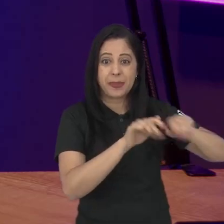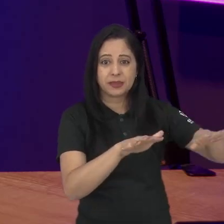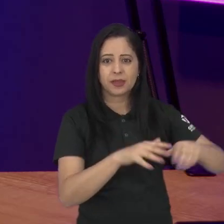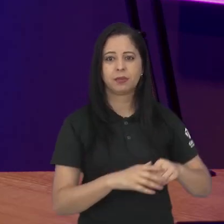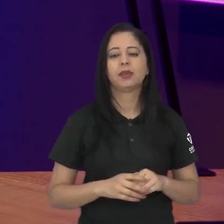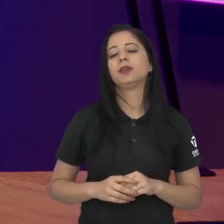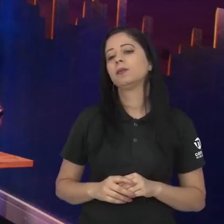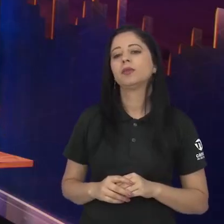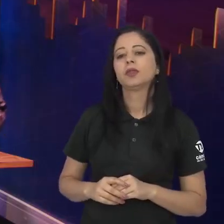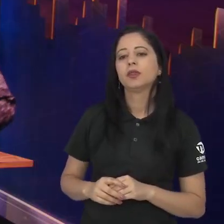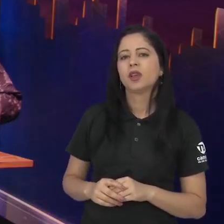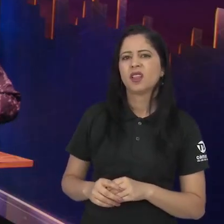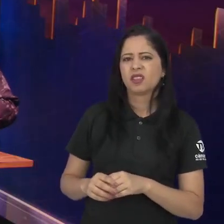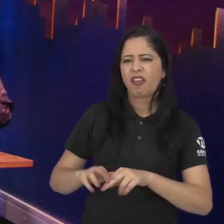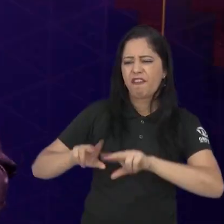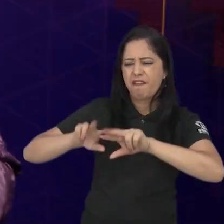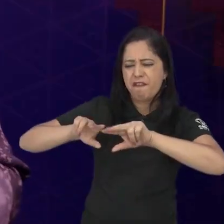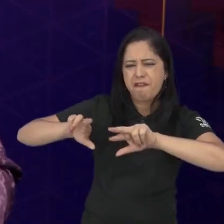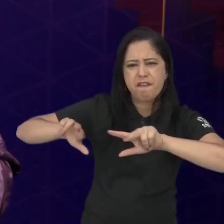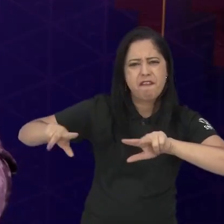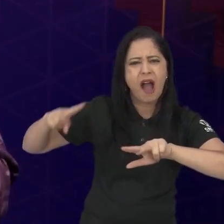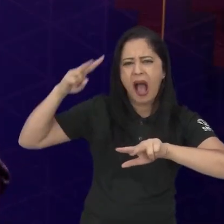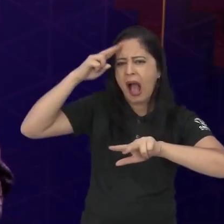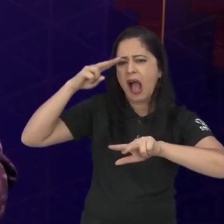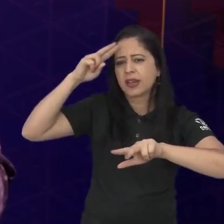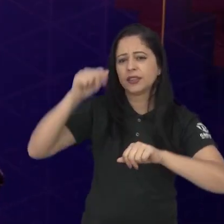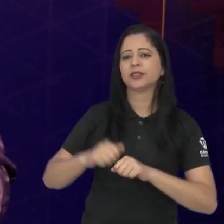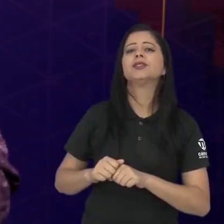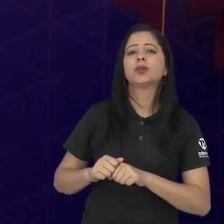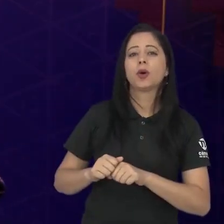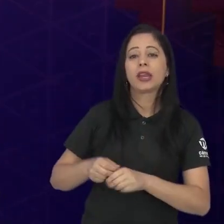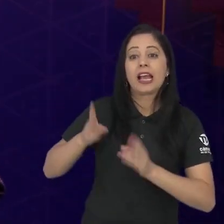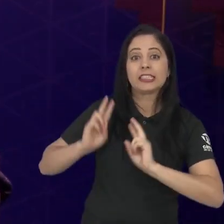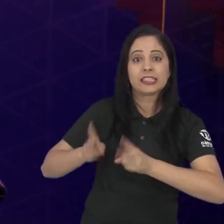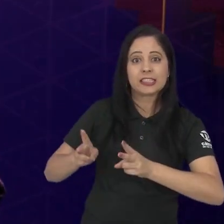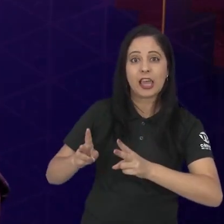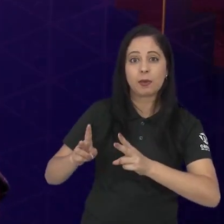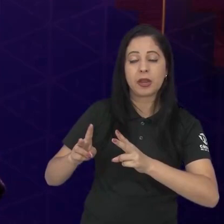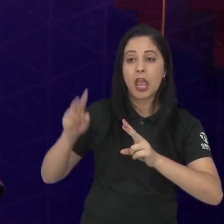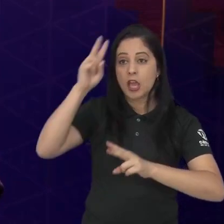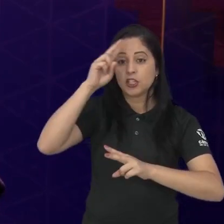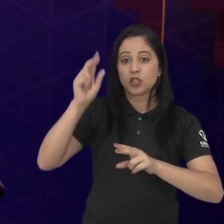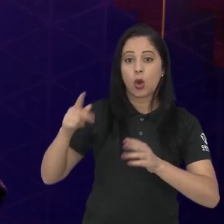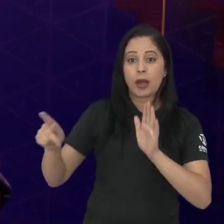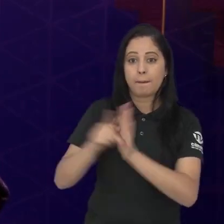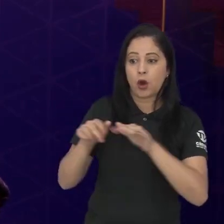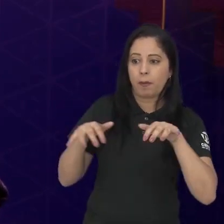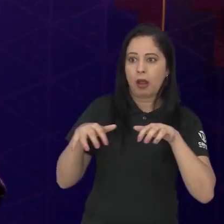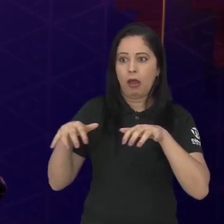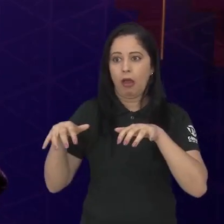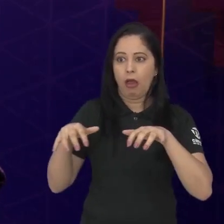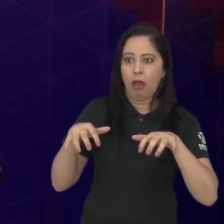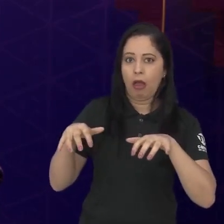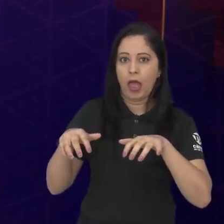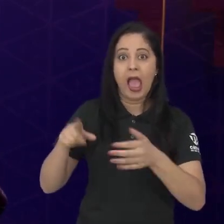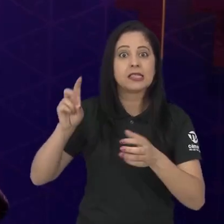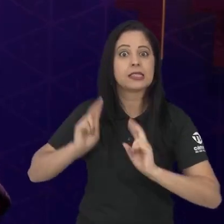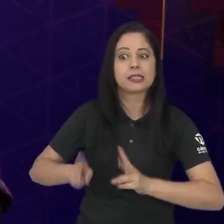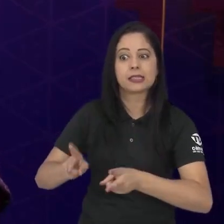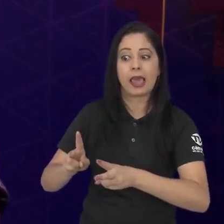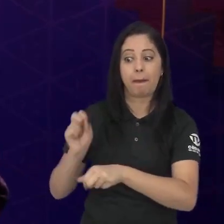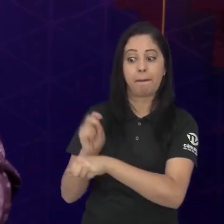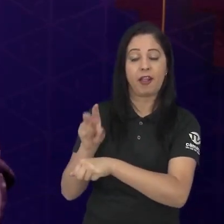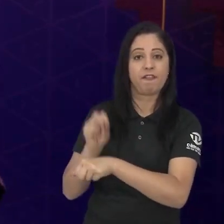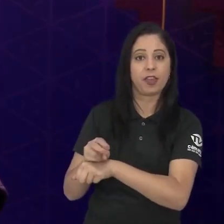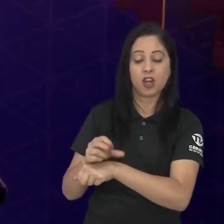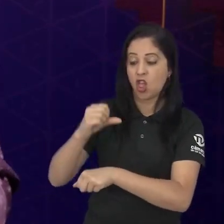pandemias, Samuel? E tem muita história. A premissa de qualquer história de zumbi é um vírus, entendeu?